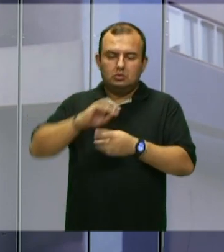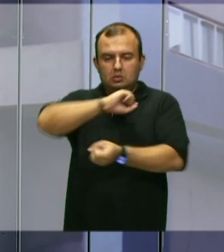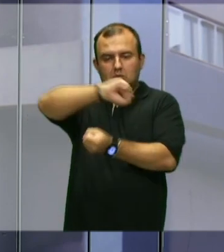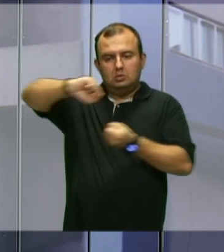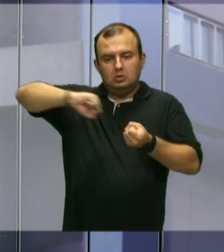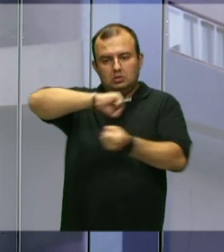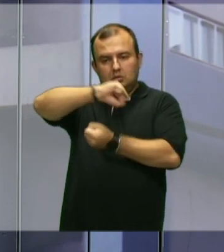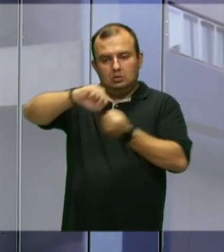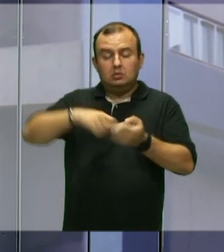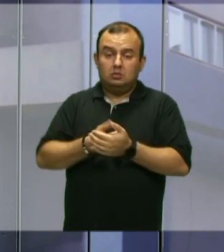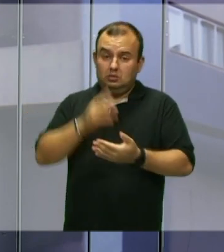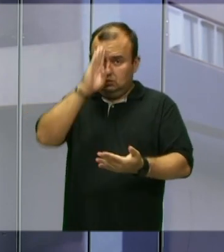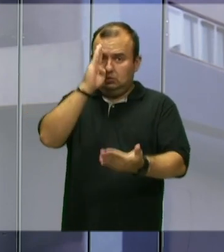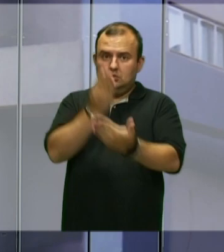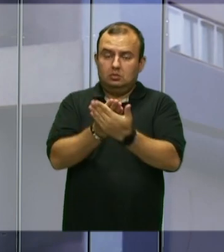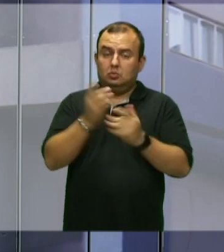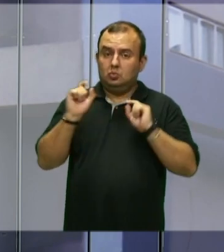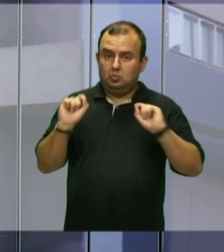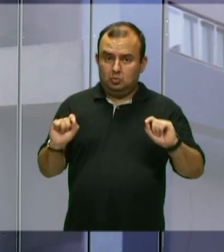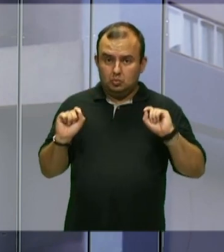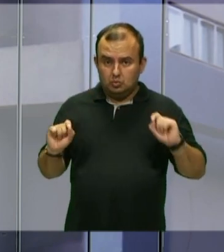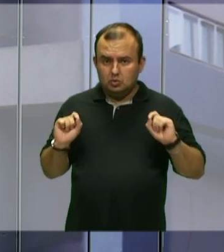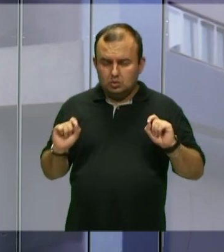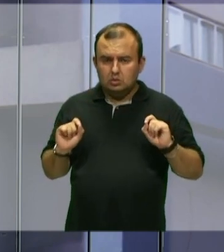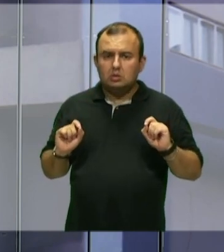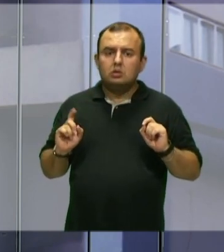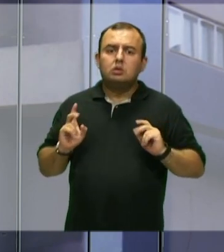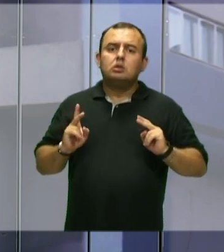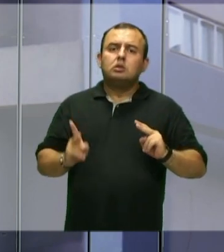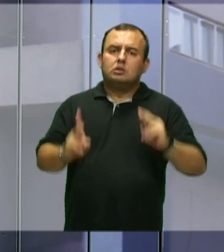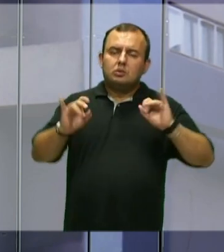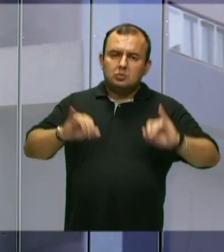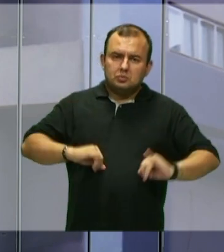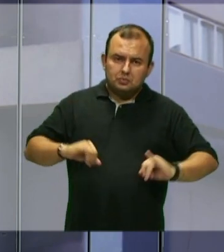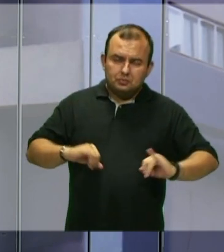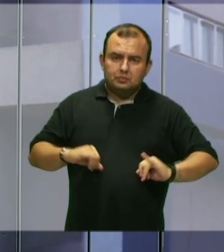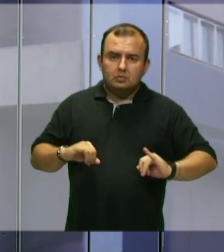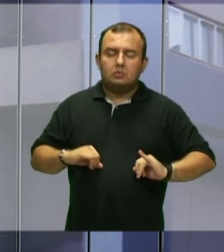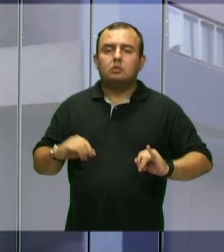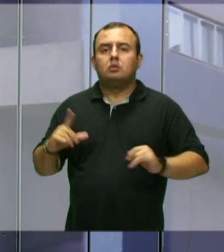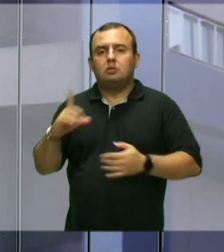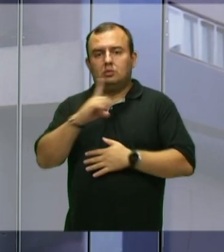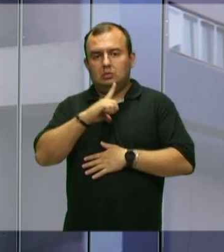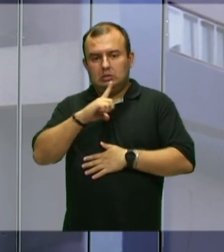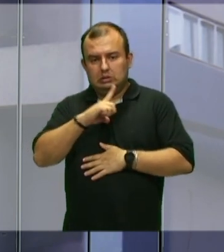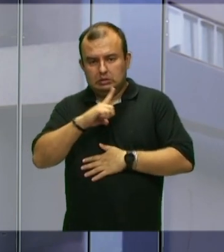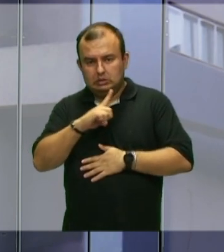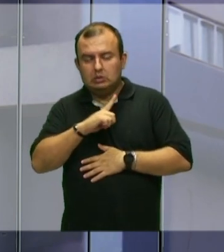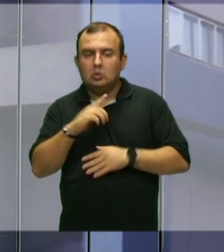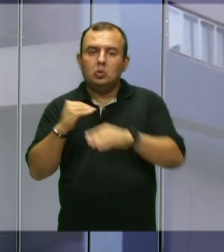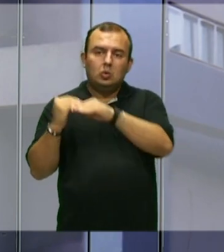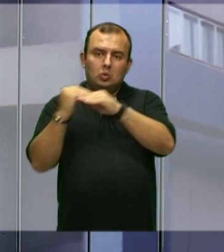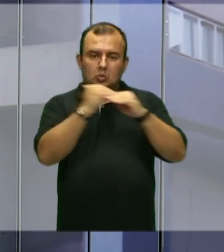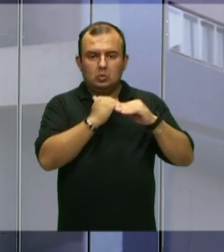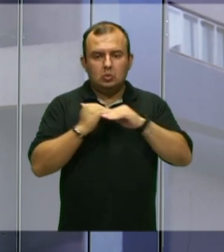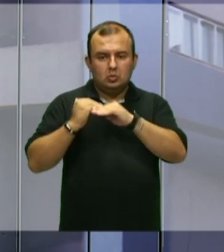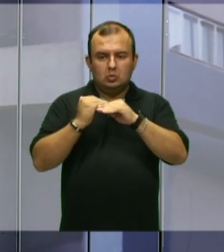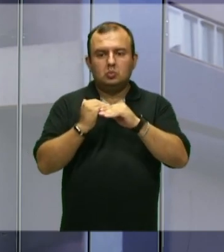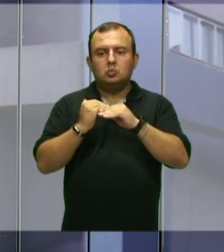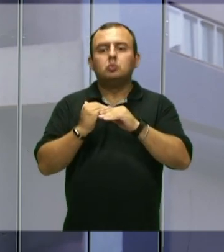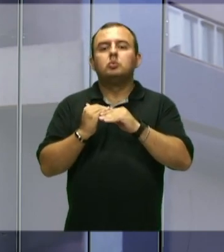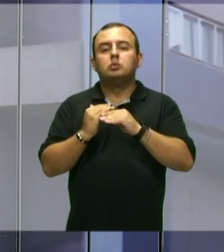sustentável. Eu acredito que por mais que sofreu algumas emendas, foram algumas emendas em comum acordo com